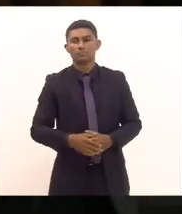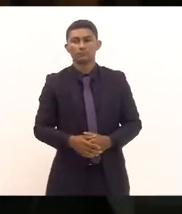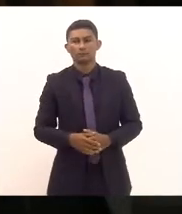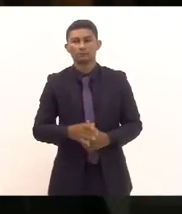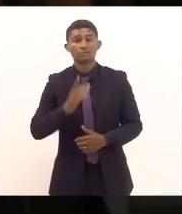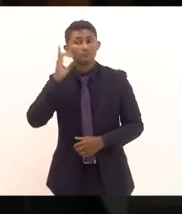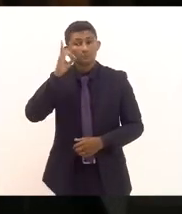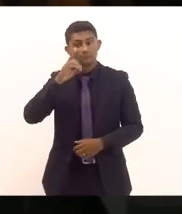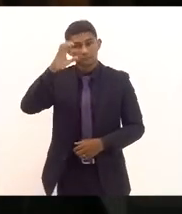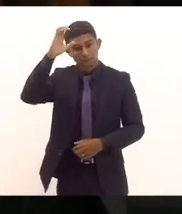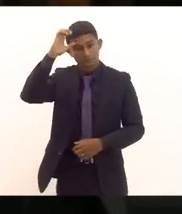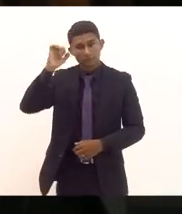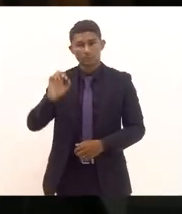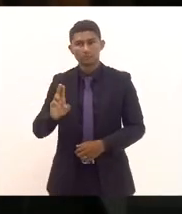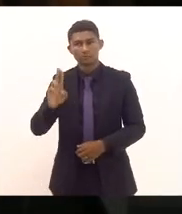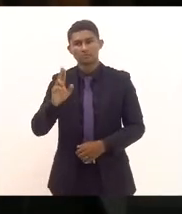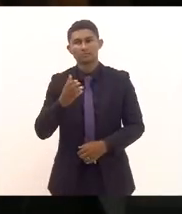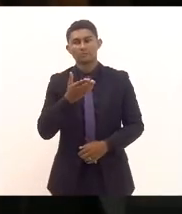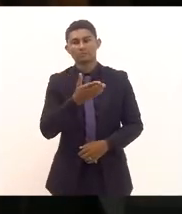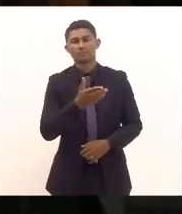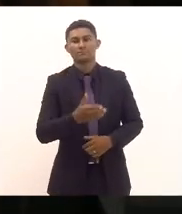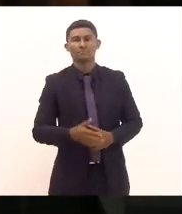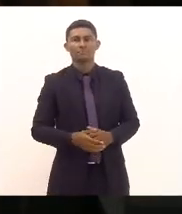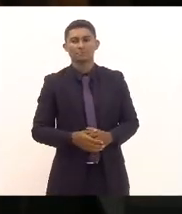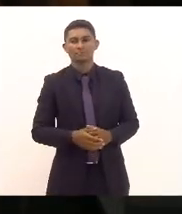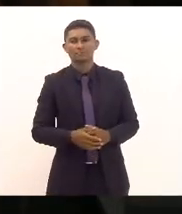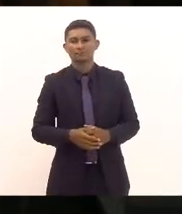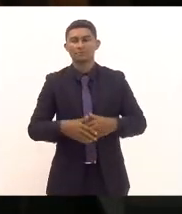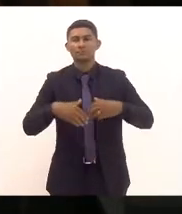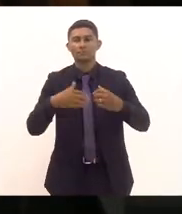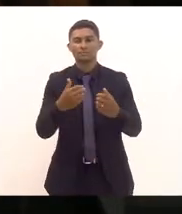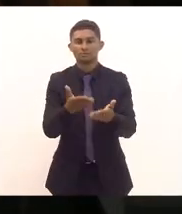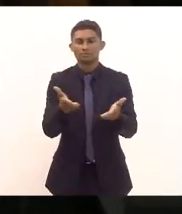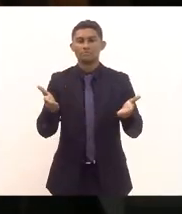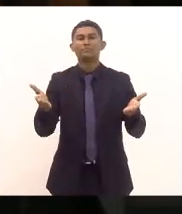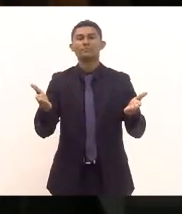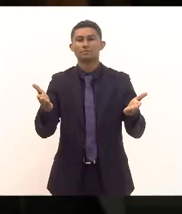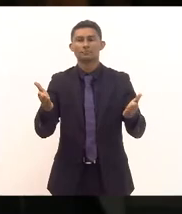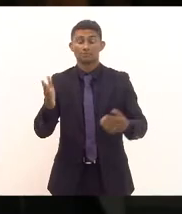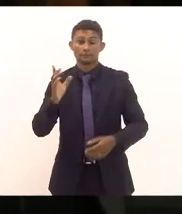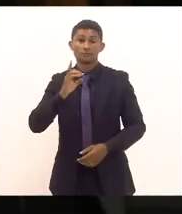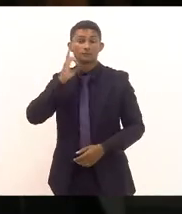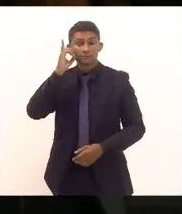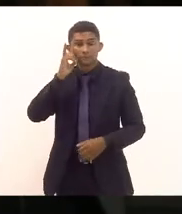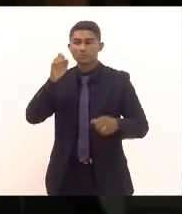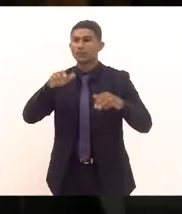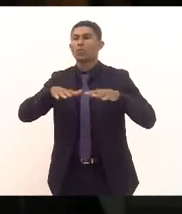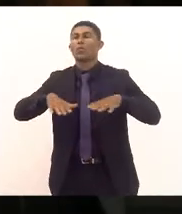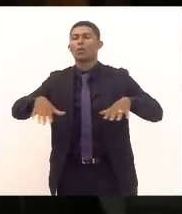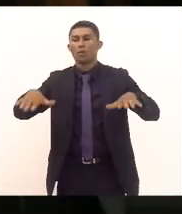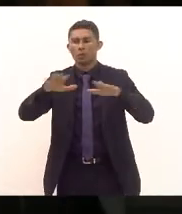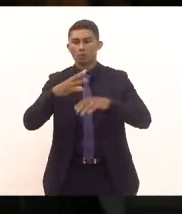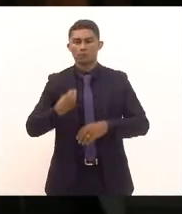Deputado a tia Ju senhoras e senhores deputados presente